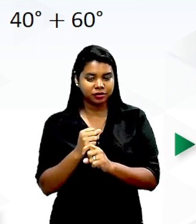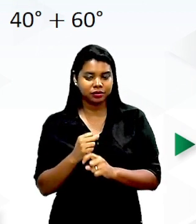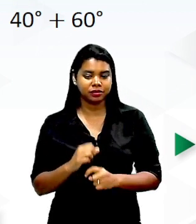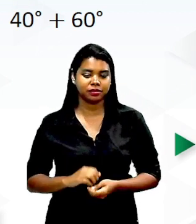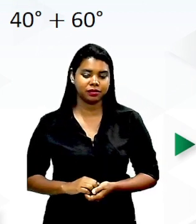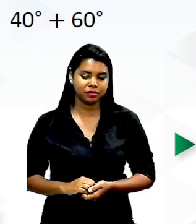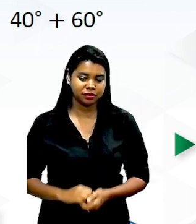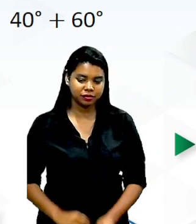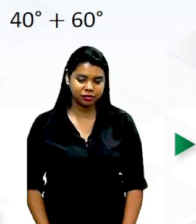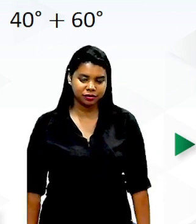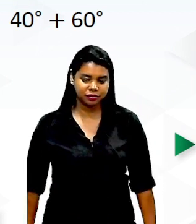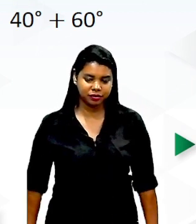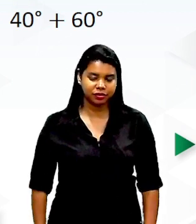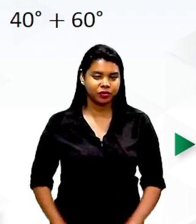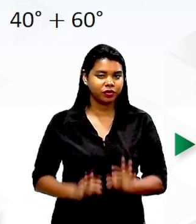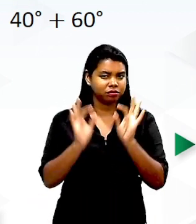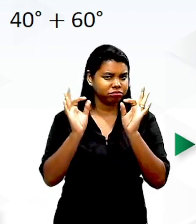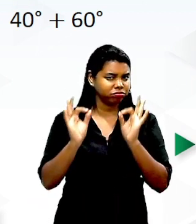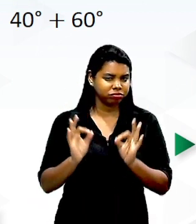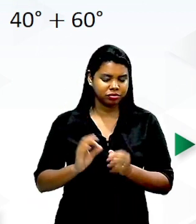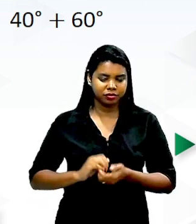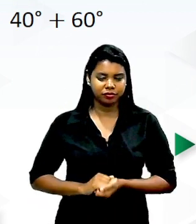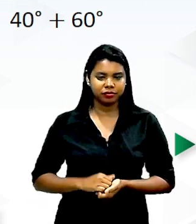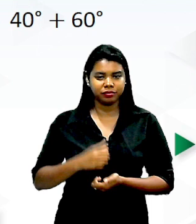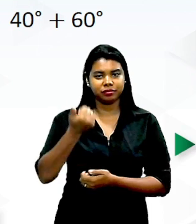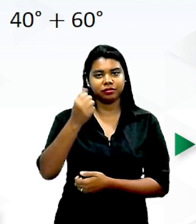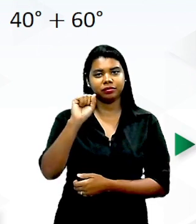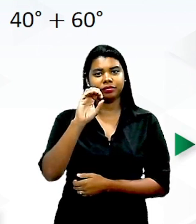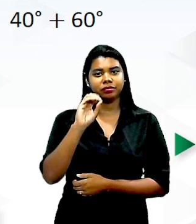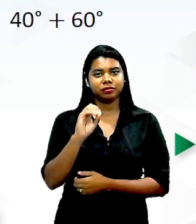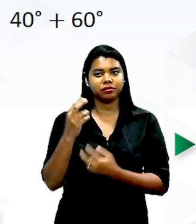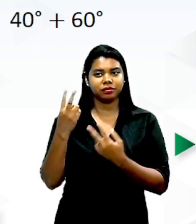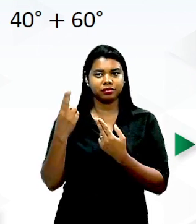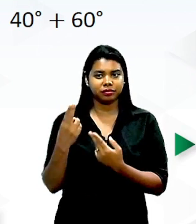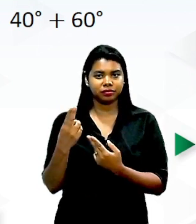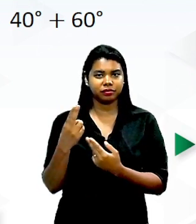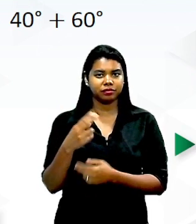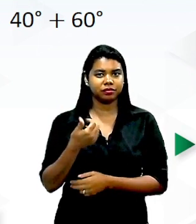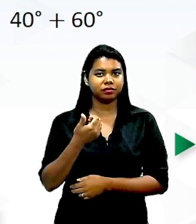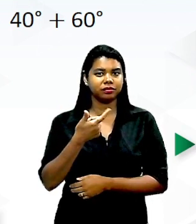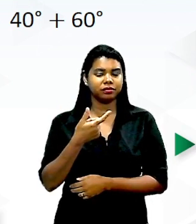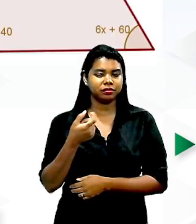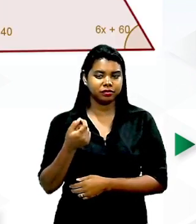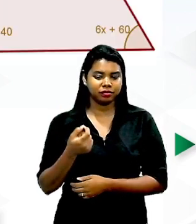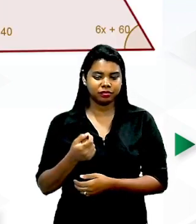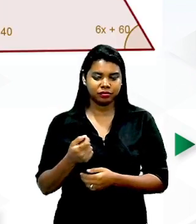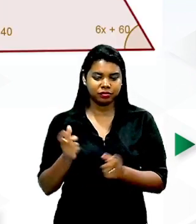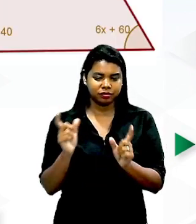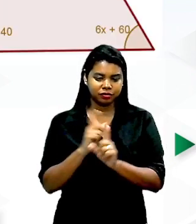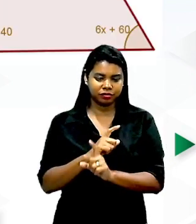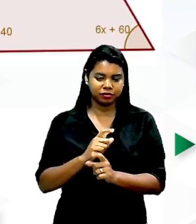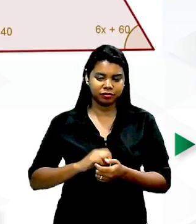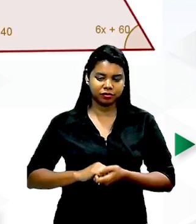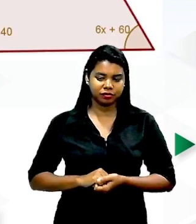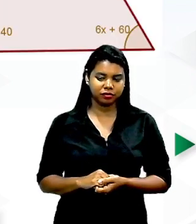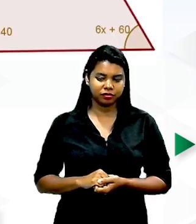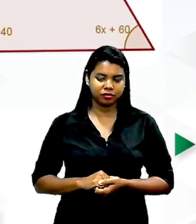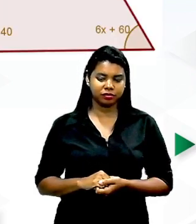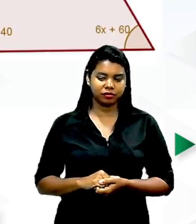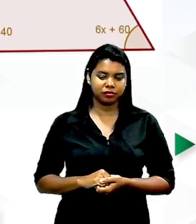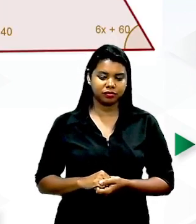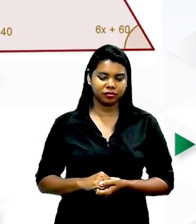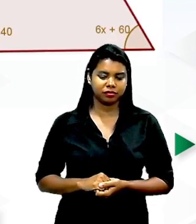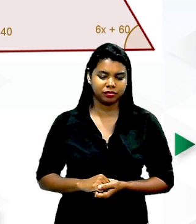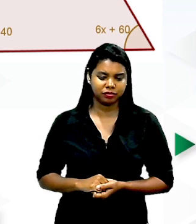180. Agora tá perfeito. Ó, 180 é igual a 12x mais 120. Vou passar esse 120 para o outro lado. Não é assim que a gente